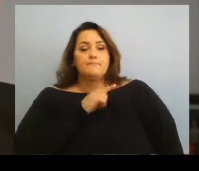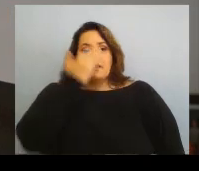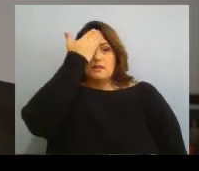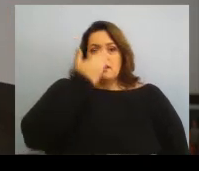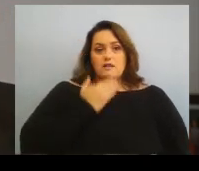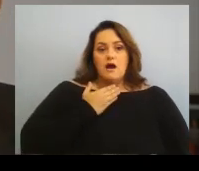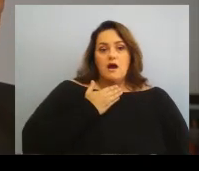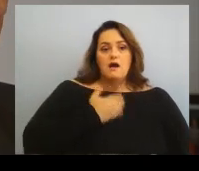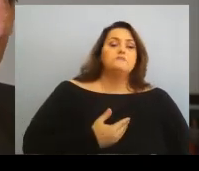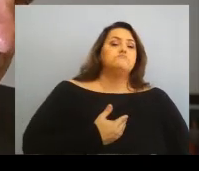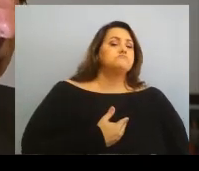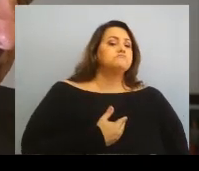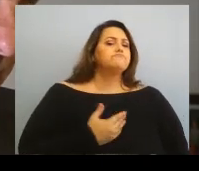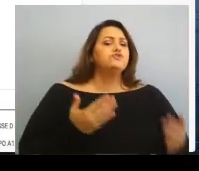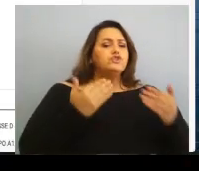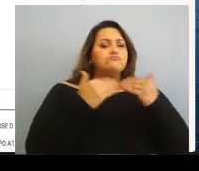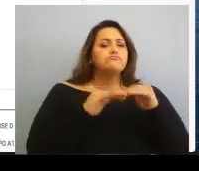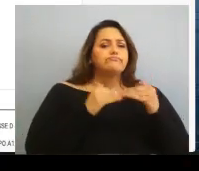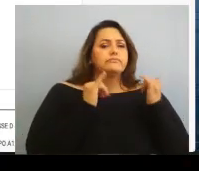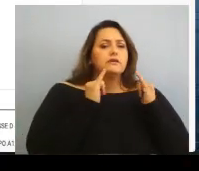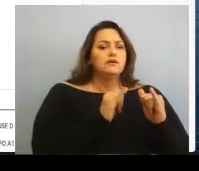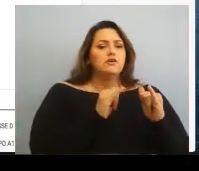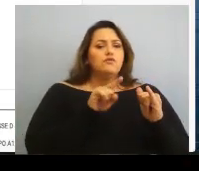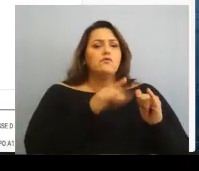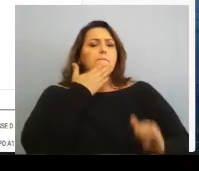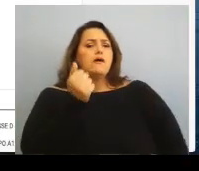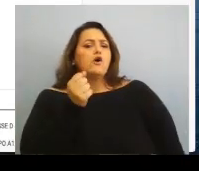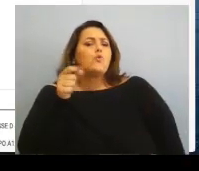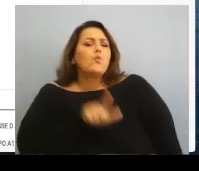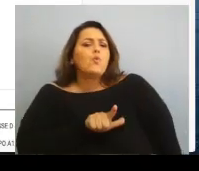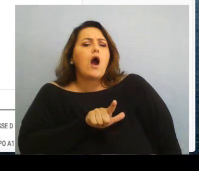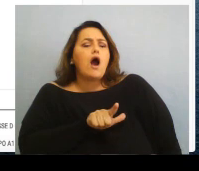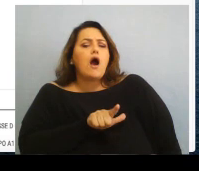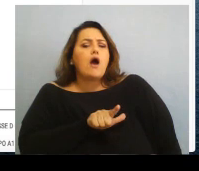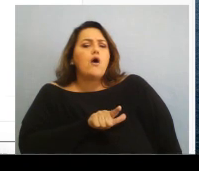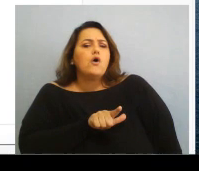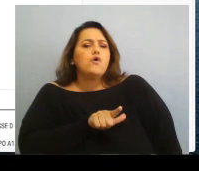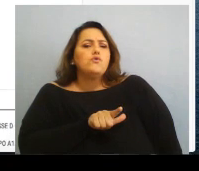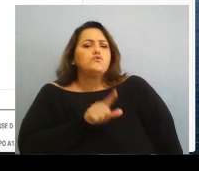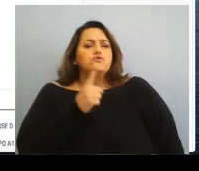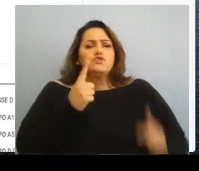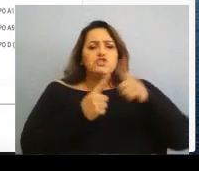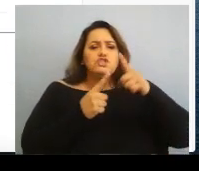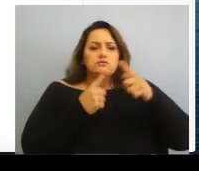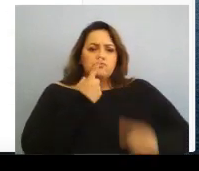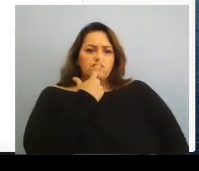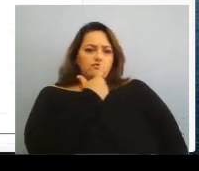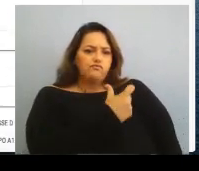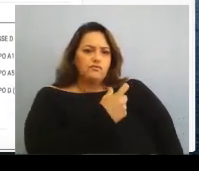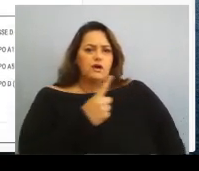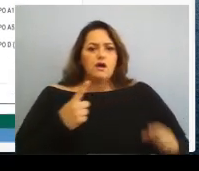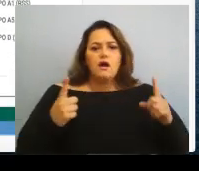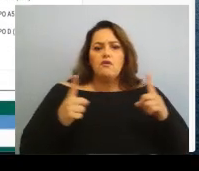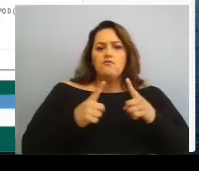de transportador, você então vai ser solicitado a indicar quais são os resíduos que você vai transportar. Então